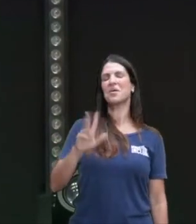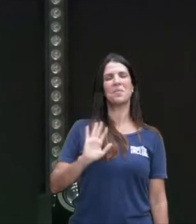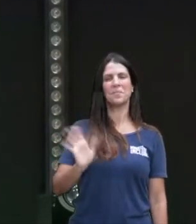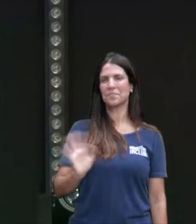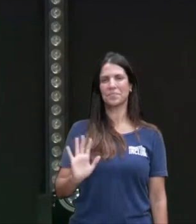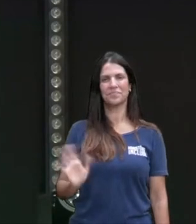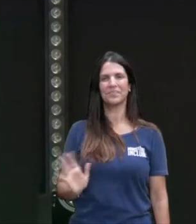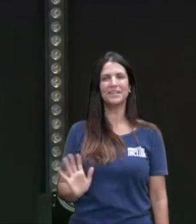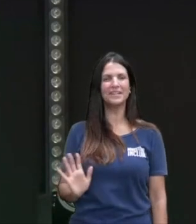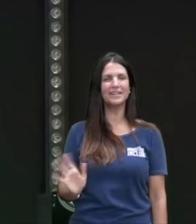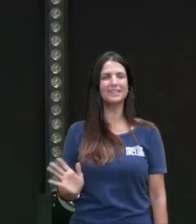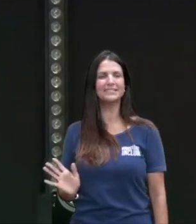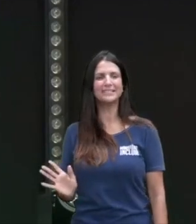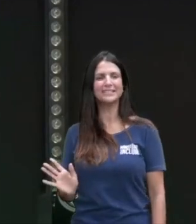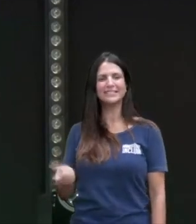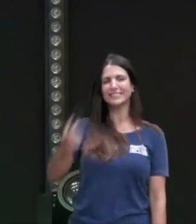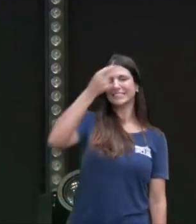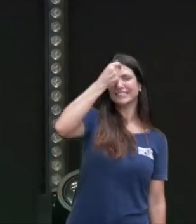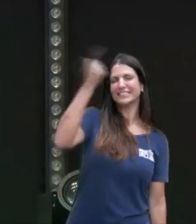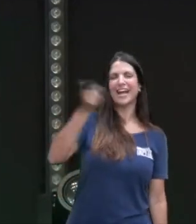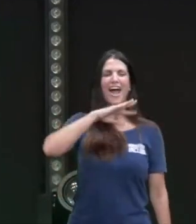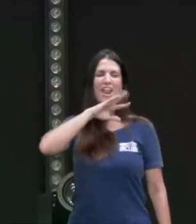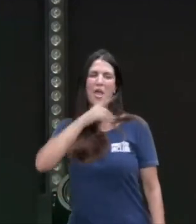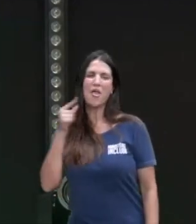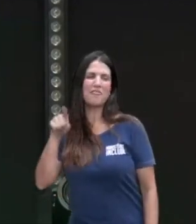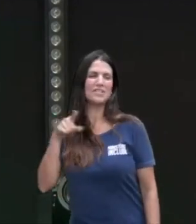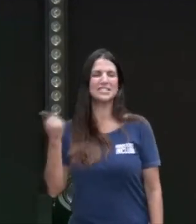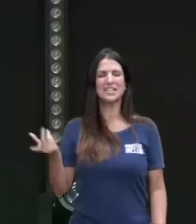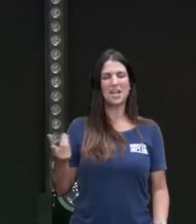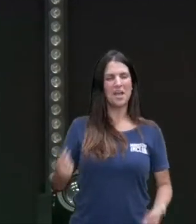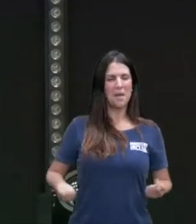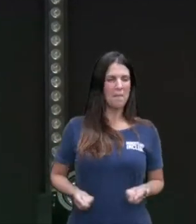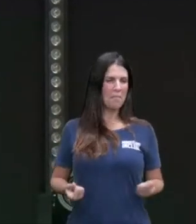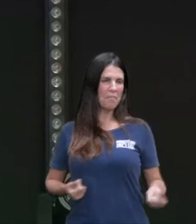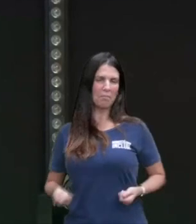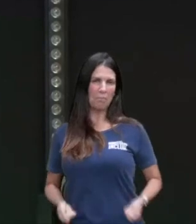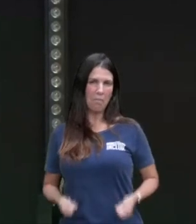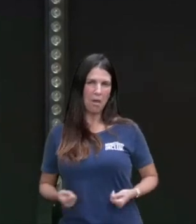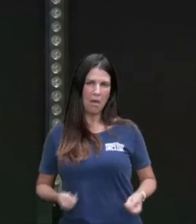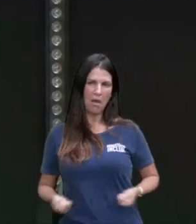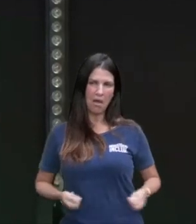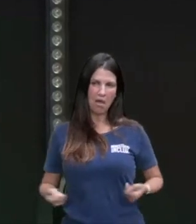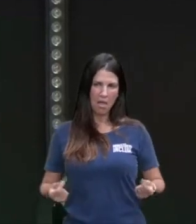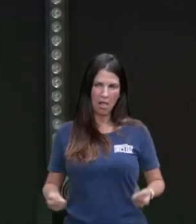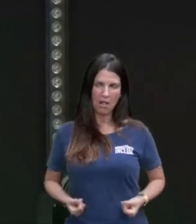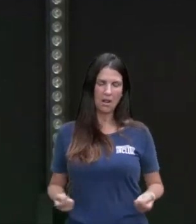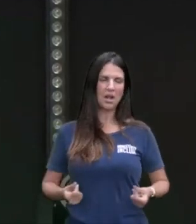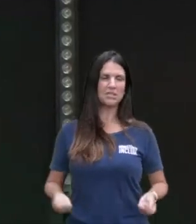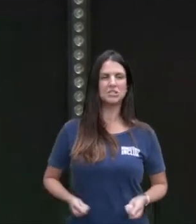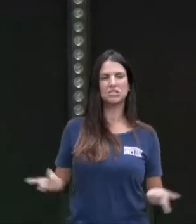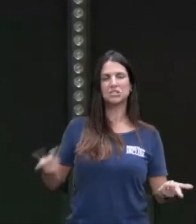dinheiro mas você é sem vergonha que ainda tem muito valor é que fala para você que você é pão duro que tem muita valor a quem te chamou de egoísta ele determina o teu valor